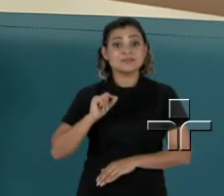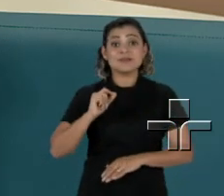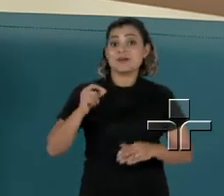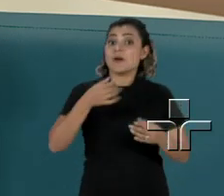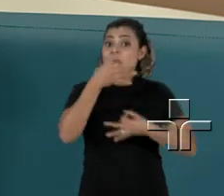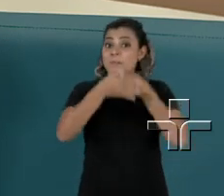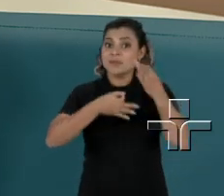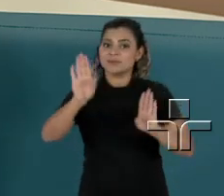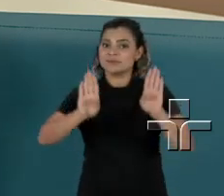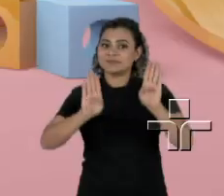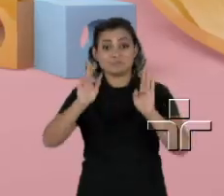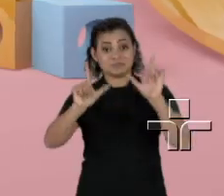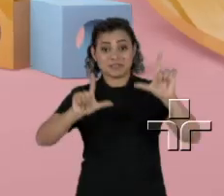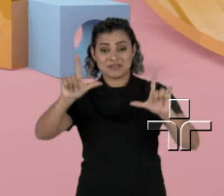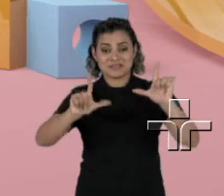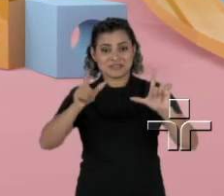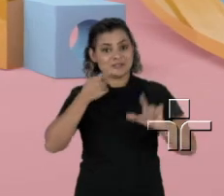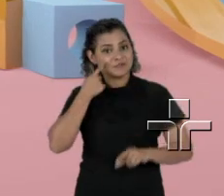telespectadoras